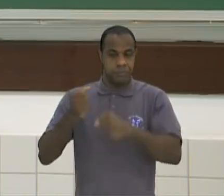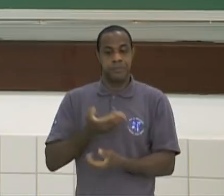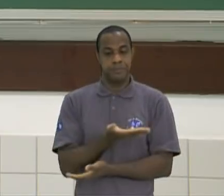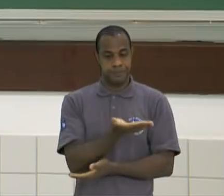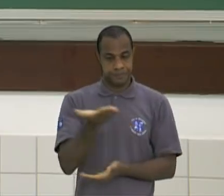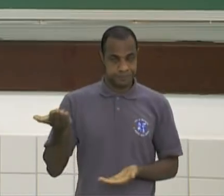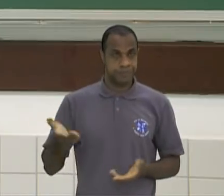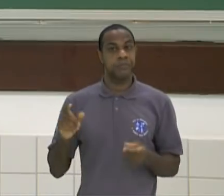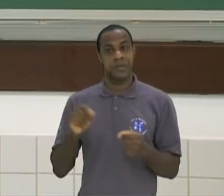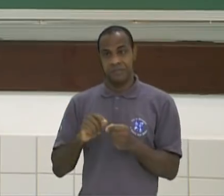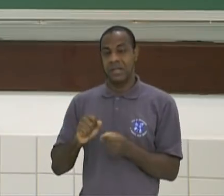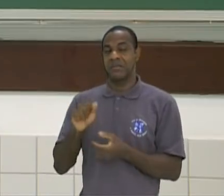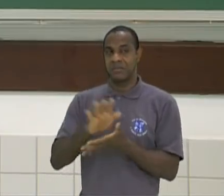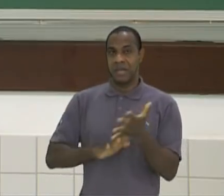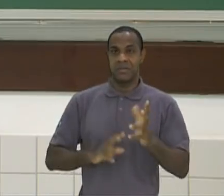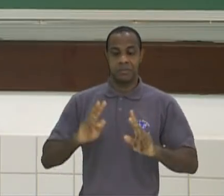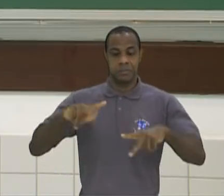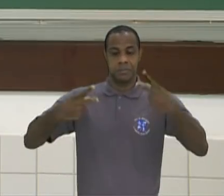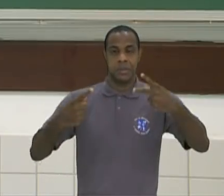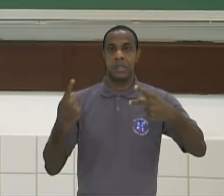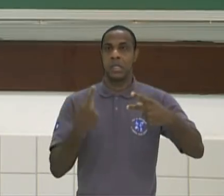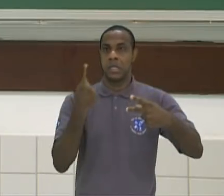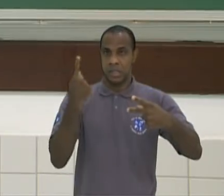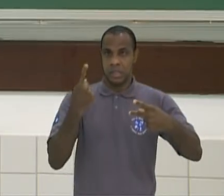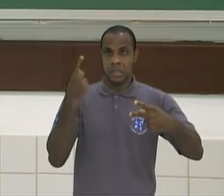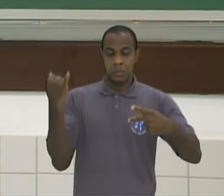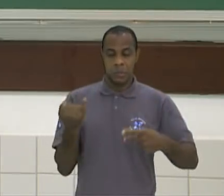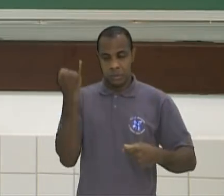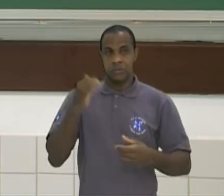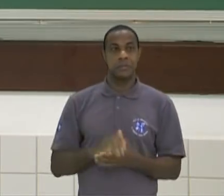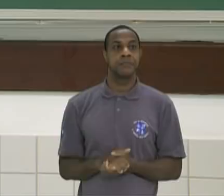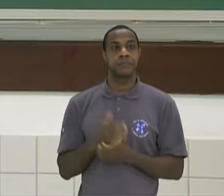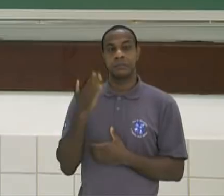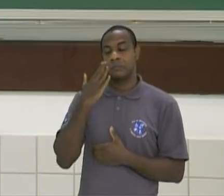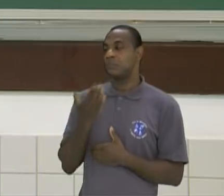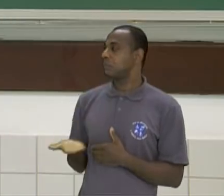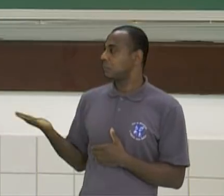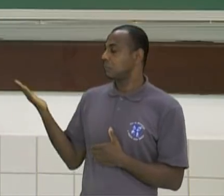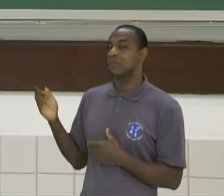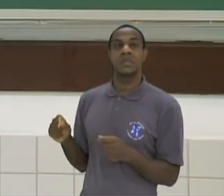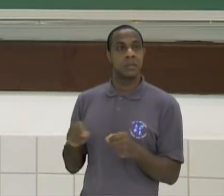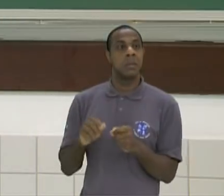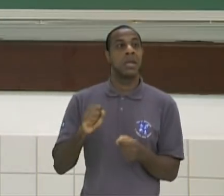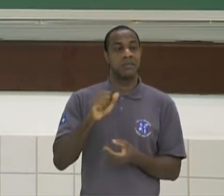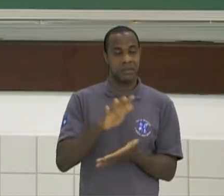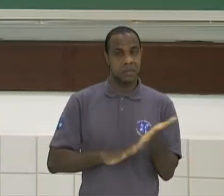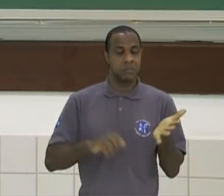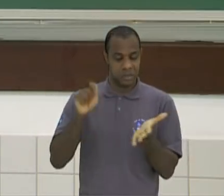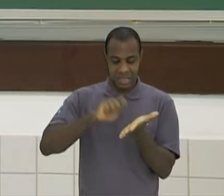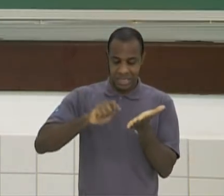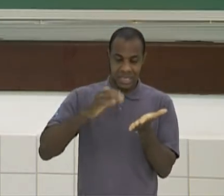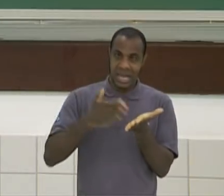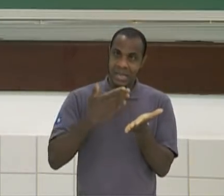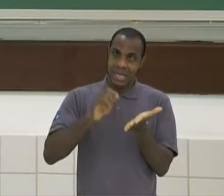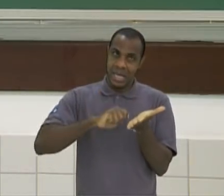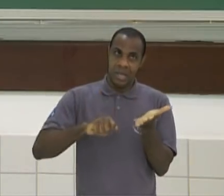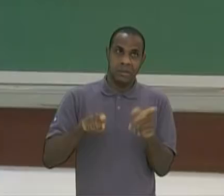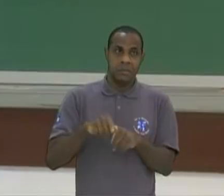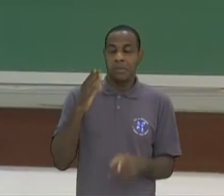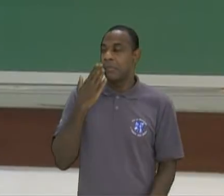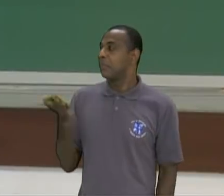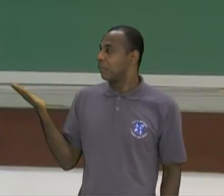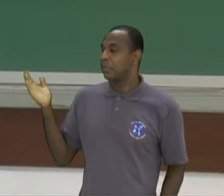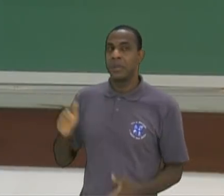Então realize esse exercício e garanta a sua presença, super importante. E também realize esse exercício no seu caderno, nas suas anotações, que fala o